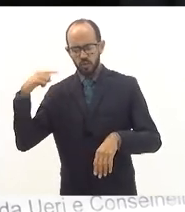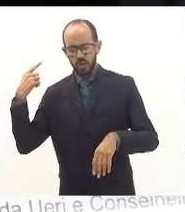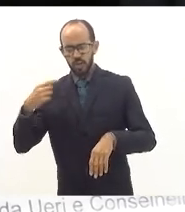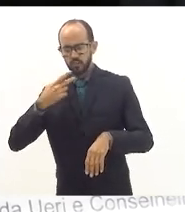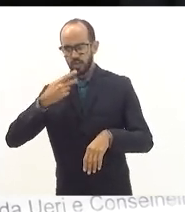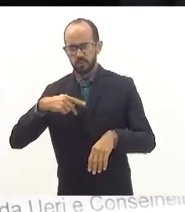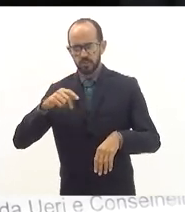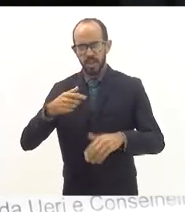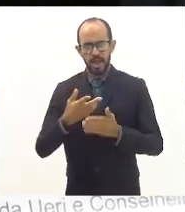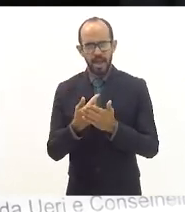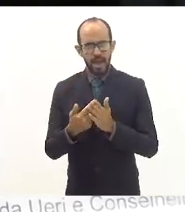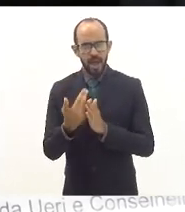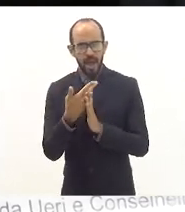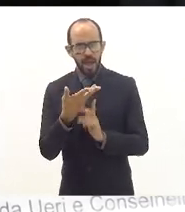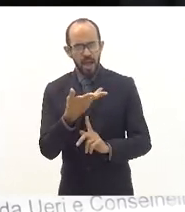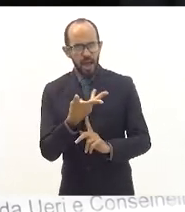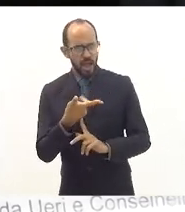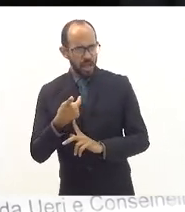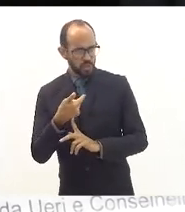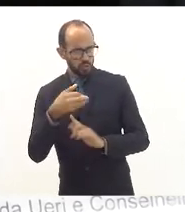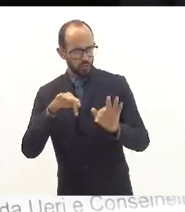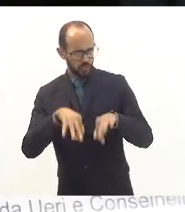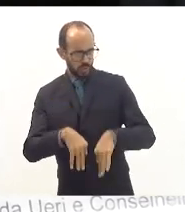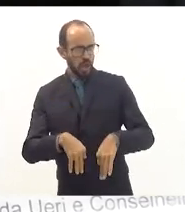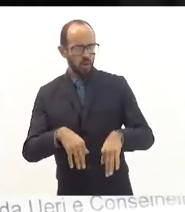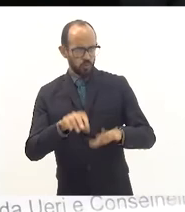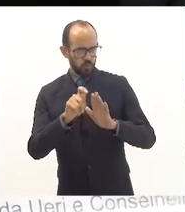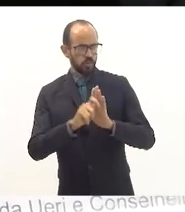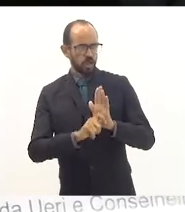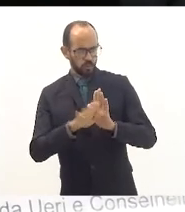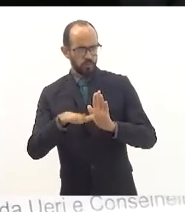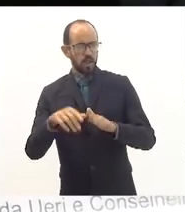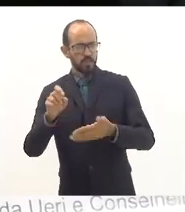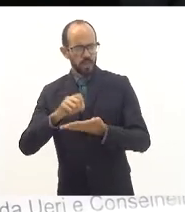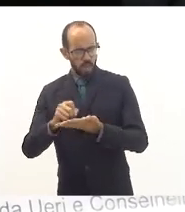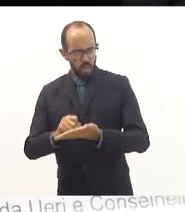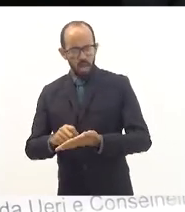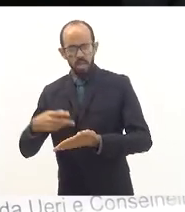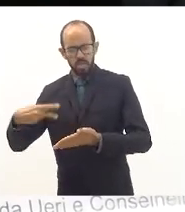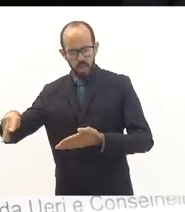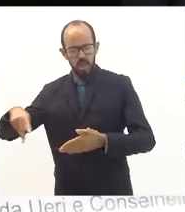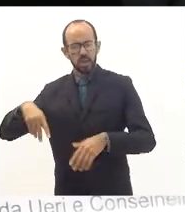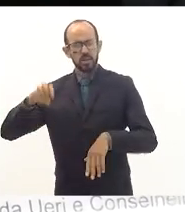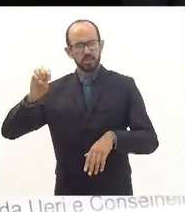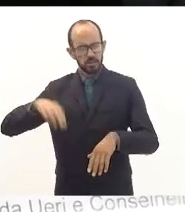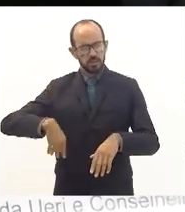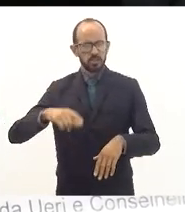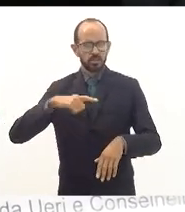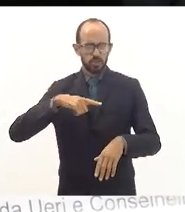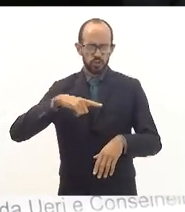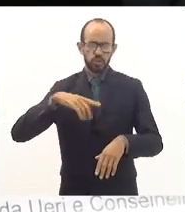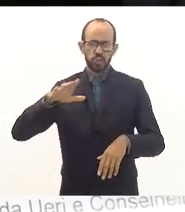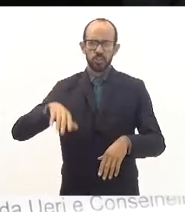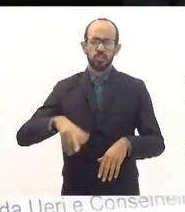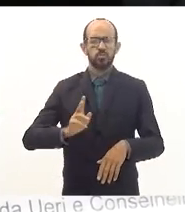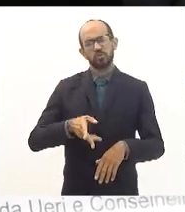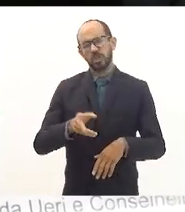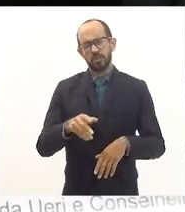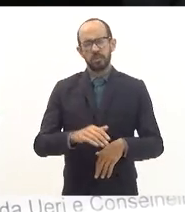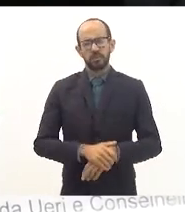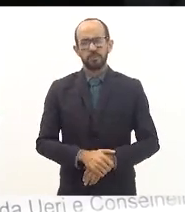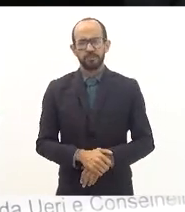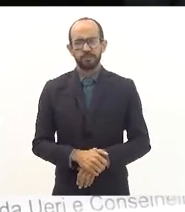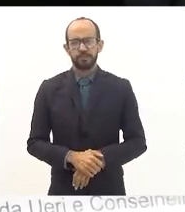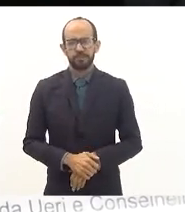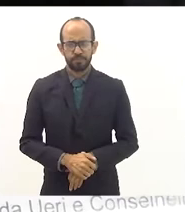né, mas que teve, é claro, a sua mão, a sua inspiração, como sempre. Né?